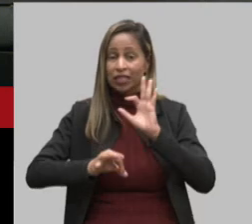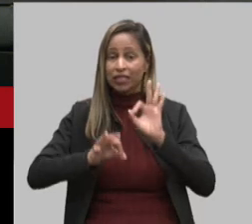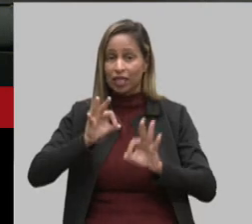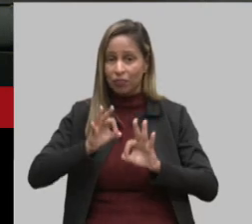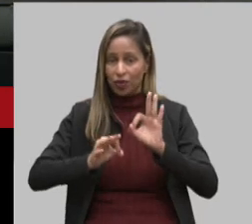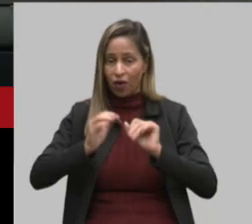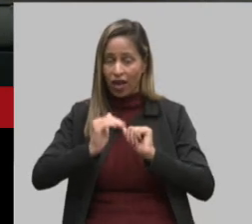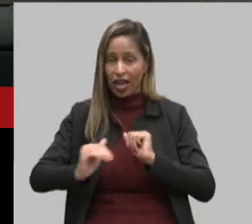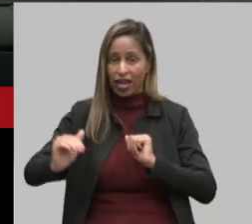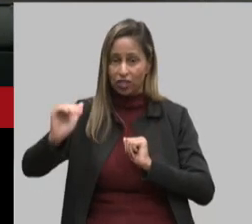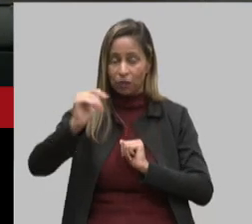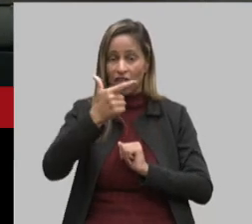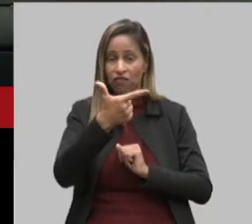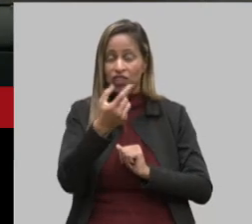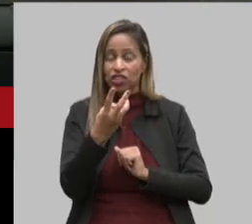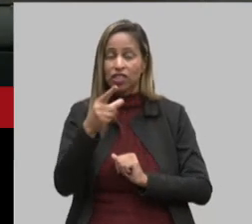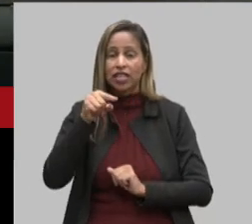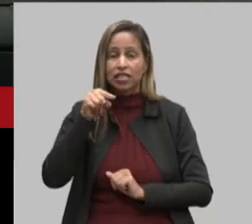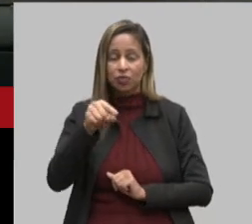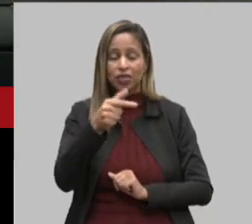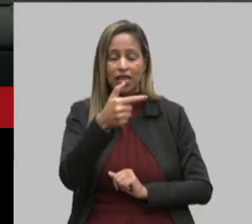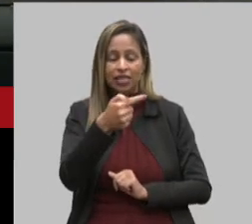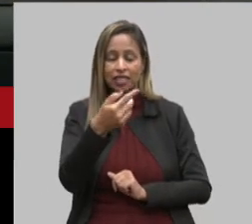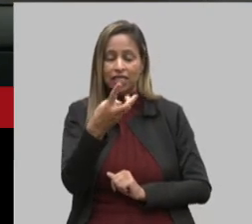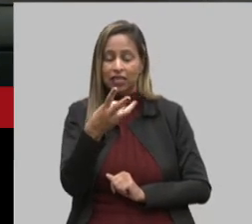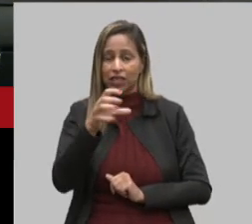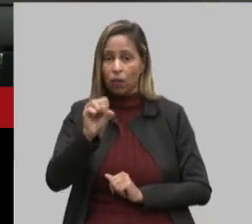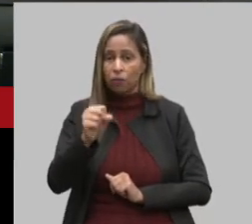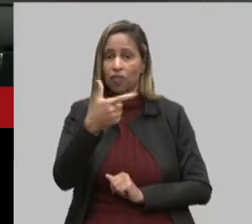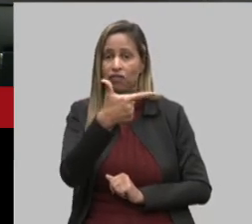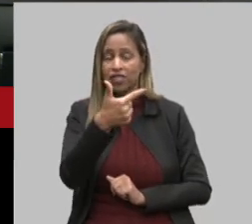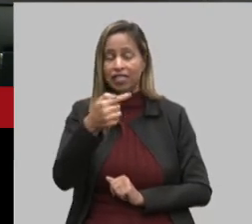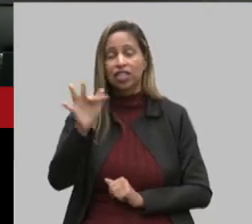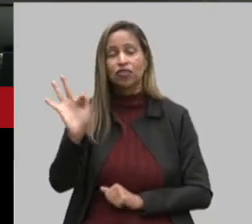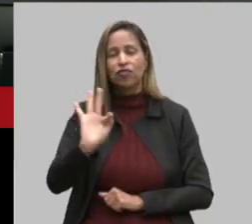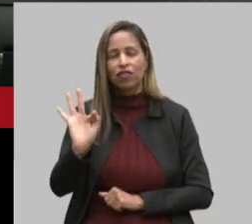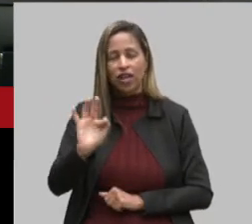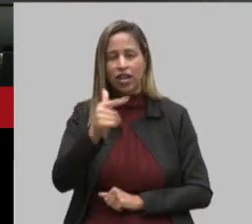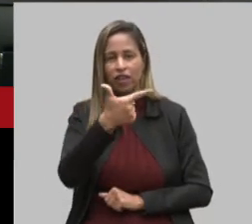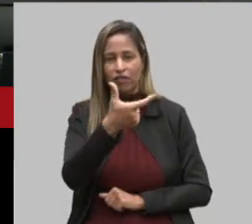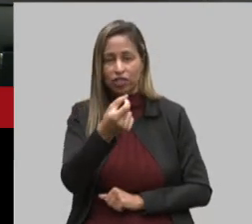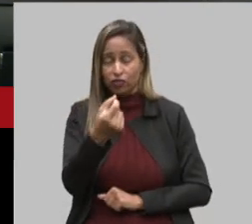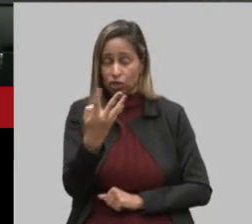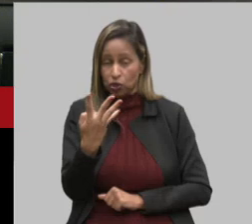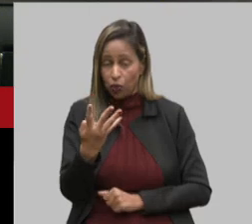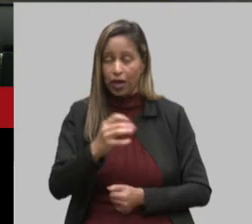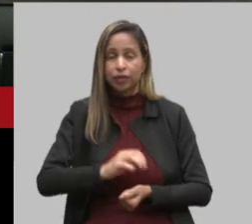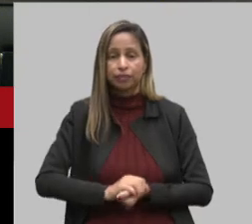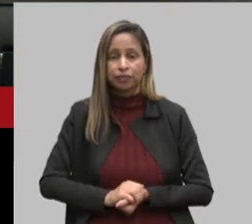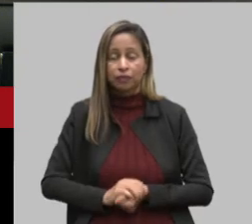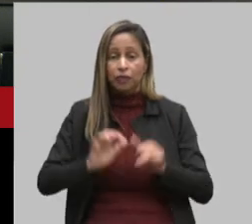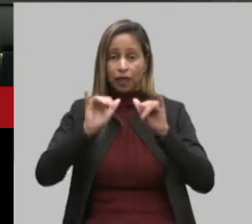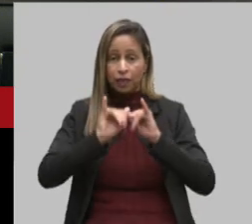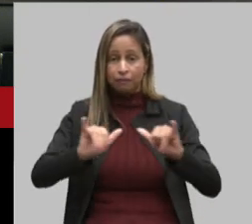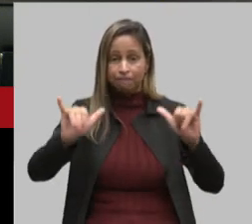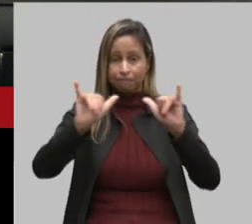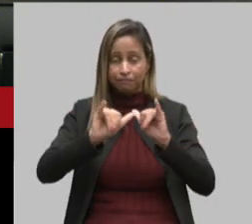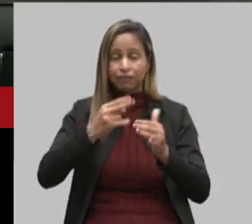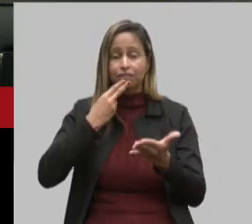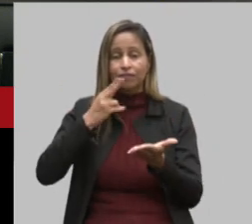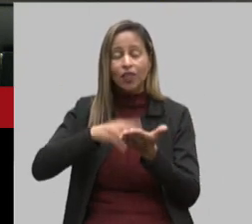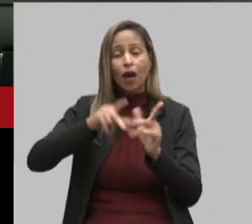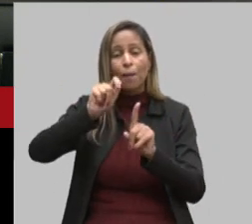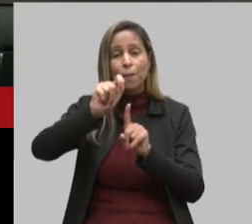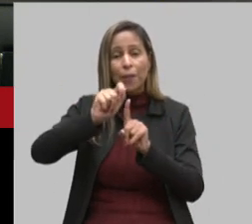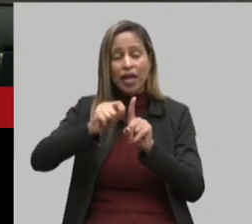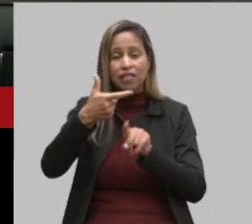número 23738 de 27 de fevereiro de 2024 que dispõe sobre o calendário Eleitoral de